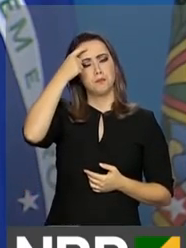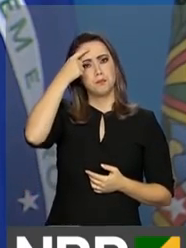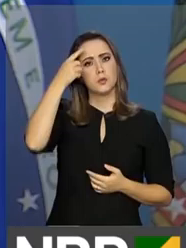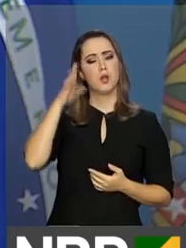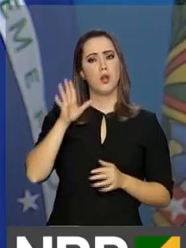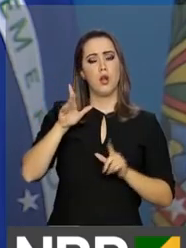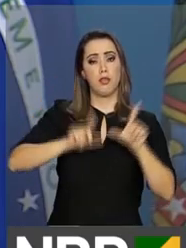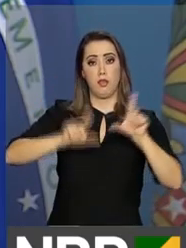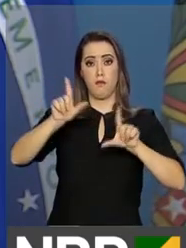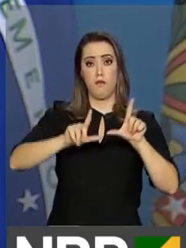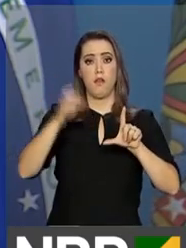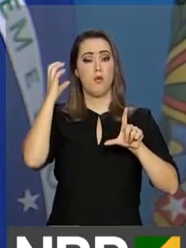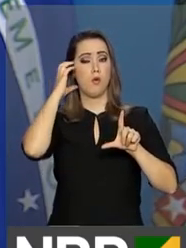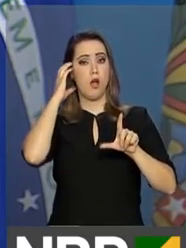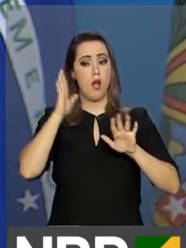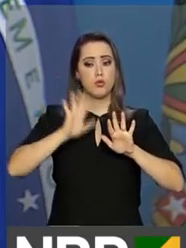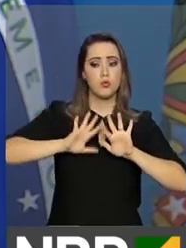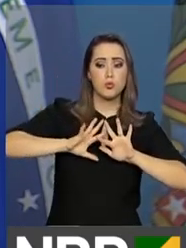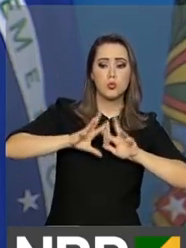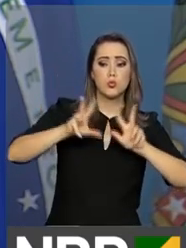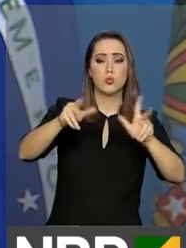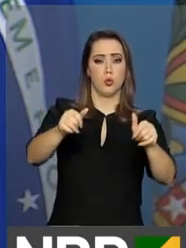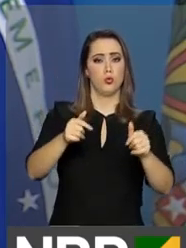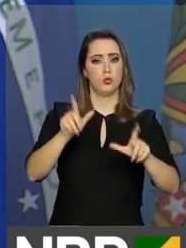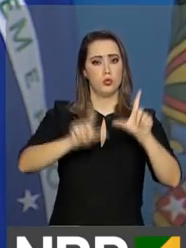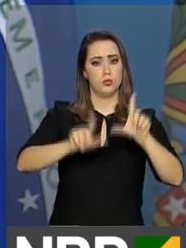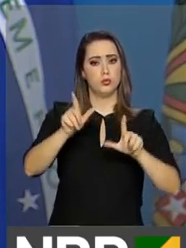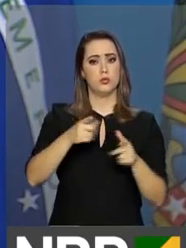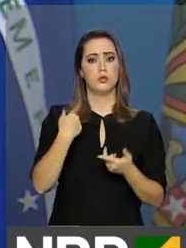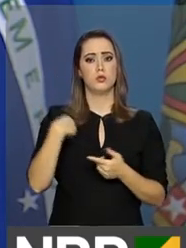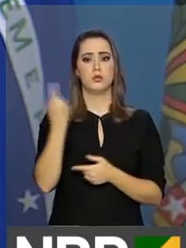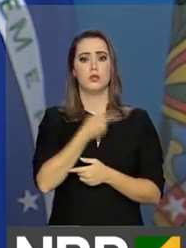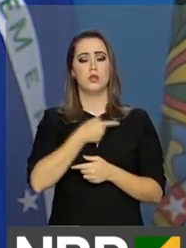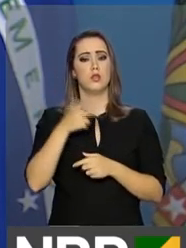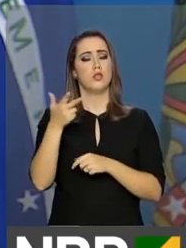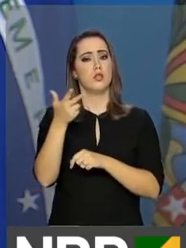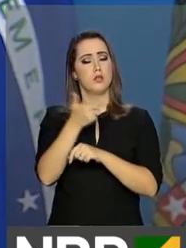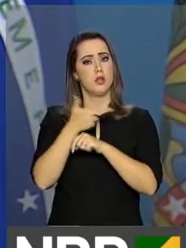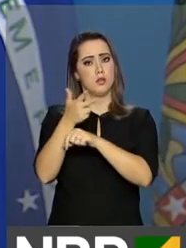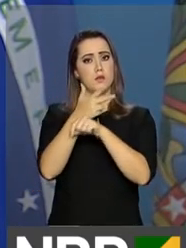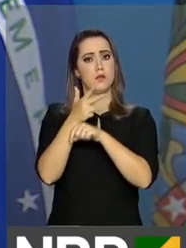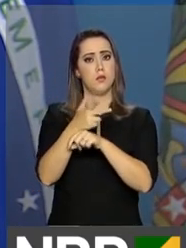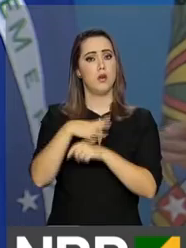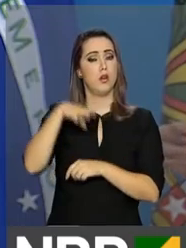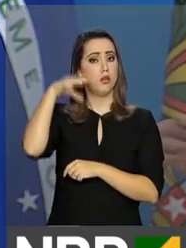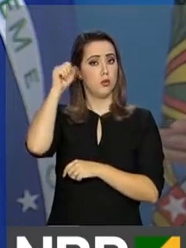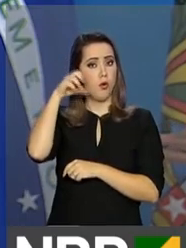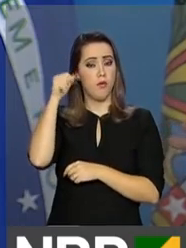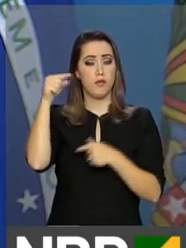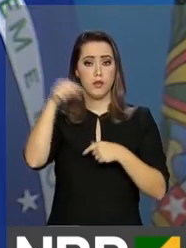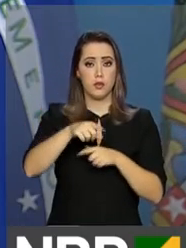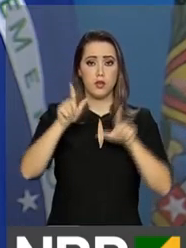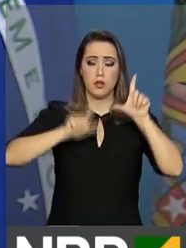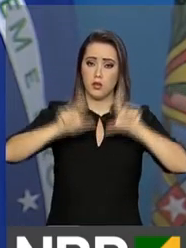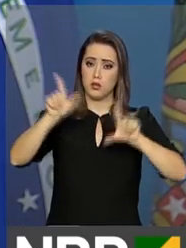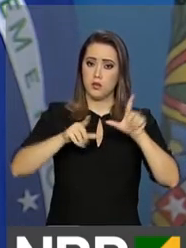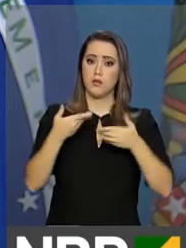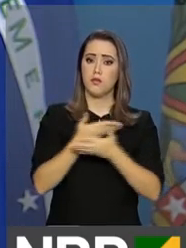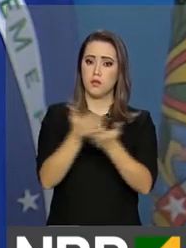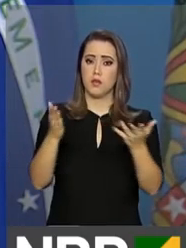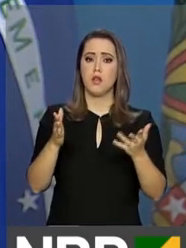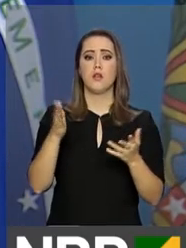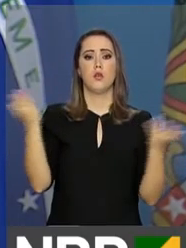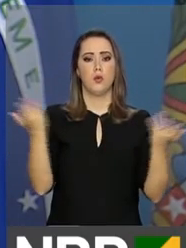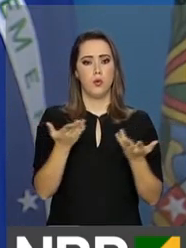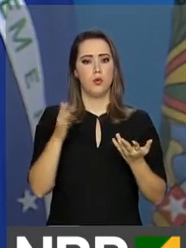imprensa coletiva. Estou invocando até o pessoal que está nos filmando e ouvindo aqui da imprensa. Não, a imprensa, isso é tranquilo. A